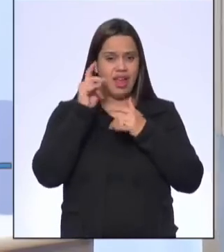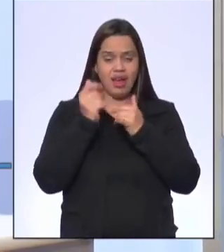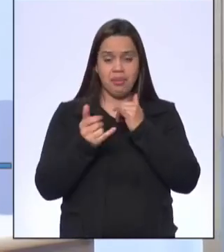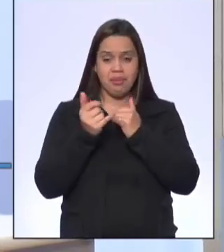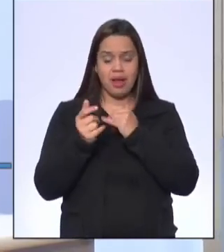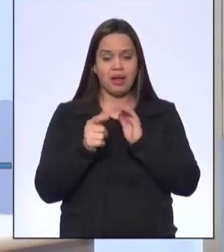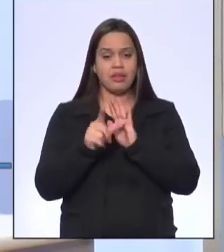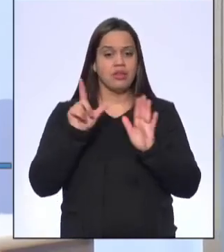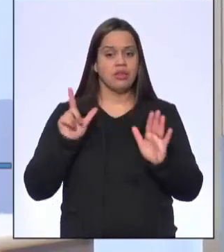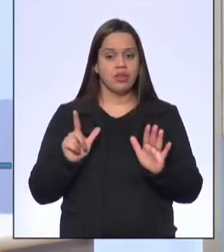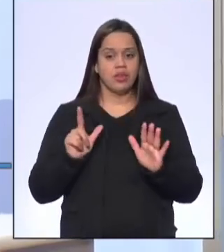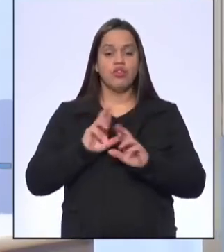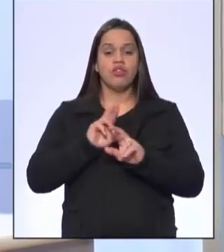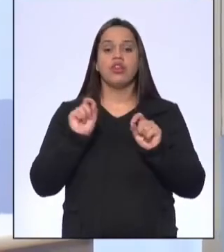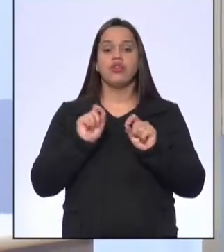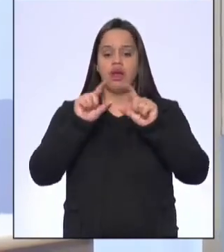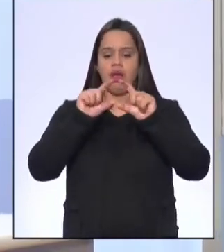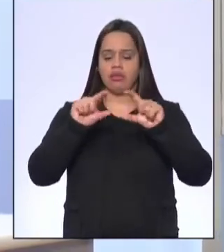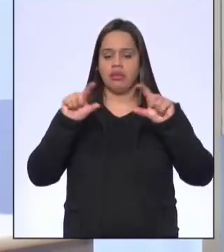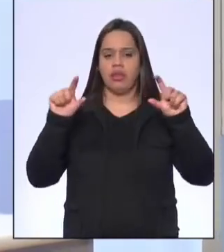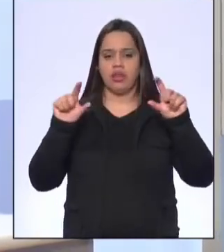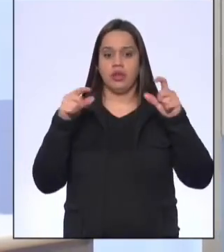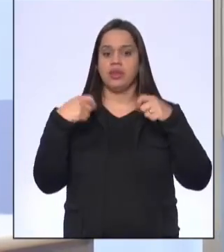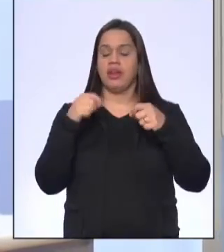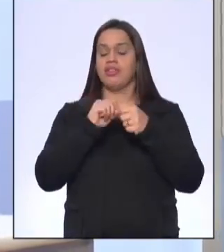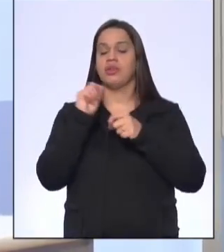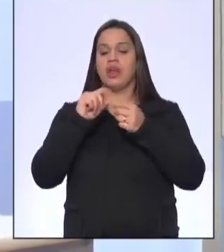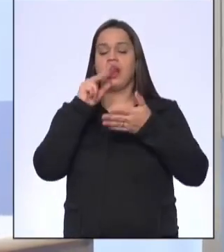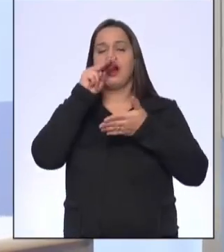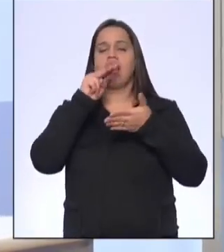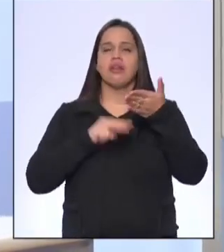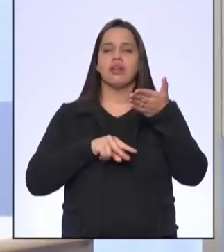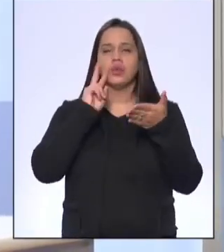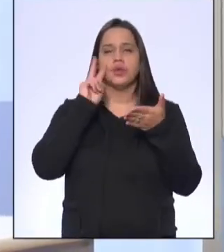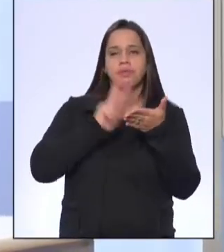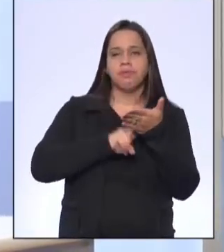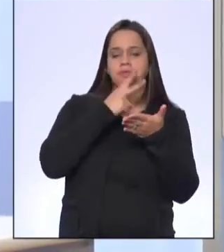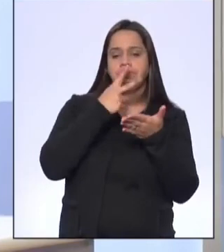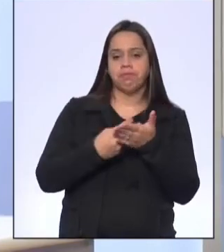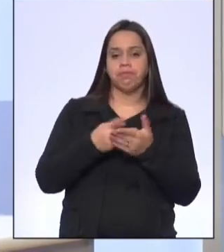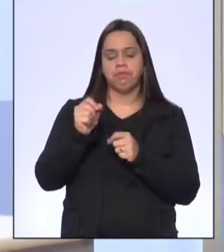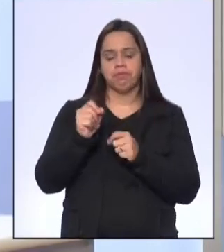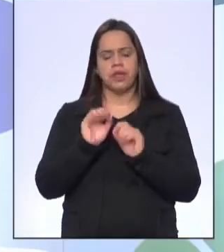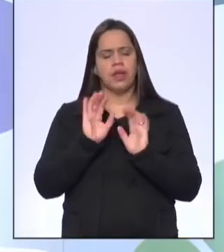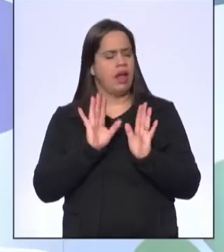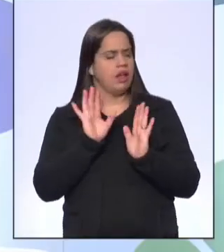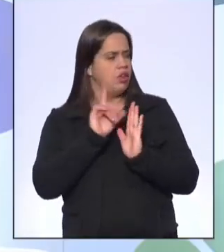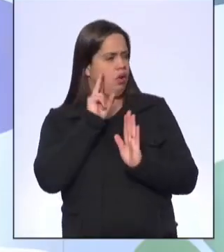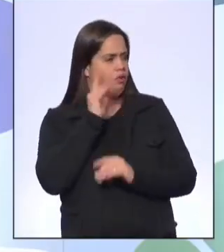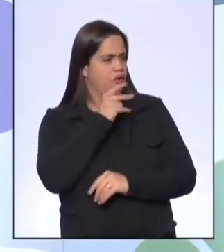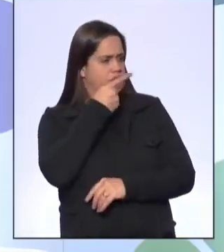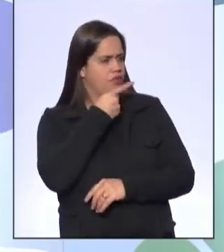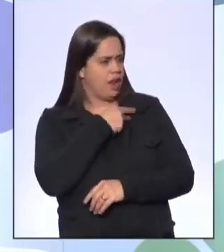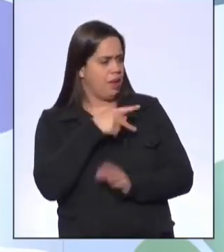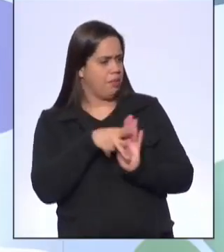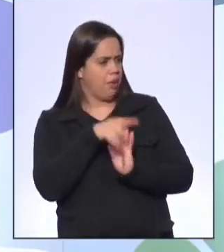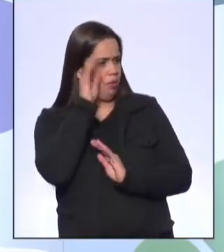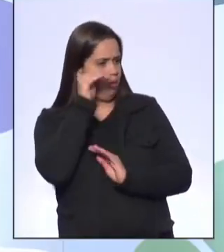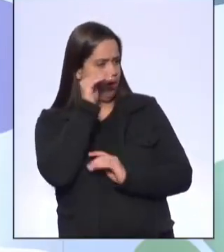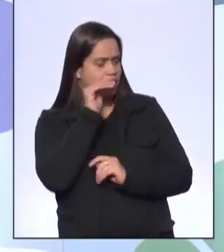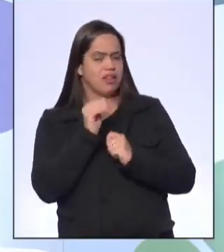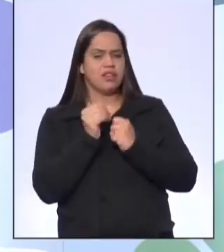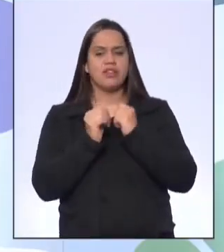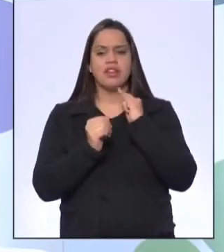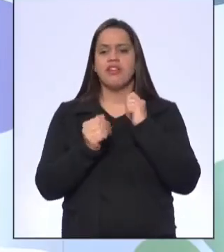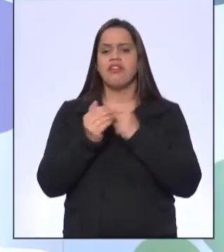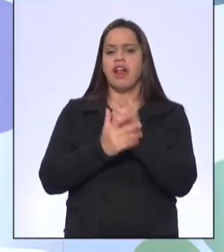diferença? O enunciado. Vocês teriam que fazer essa leitura, fazer essa parte, né, Rafa? Ô, Jonas, só um fato curioso. E se falasse que para pagamento